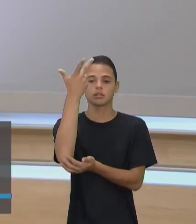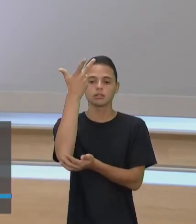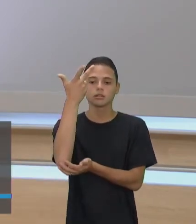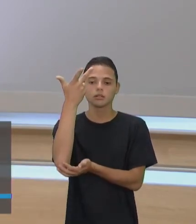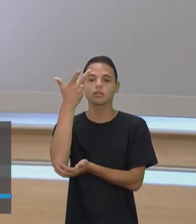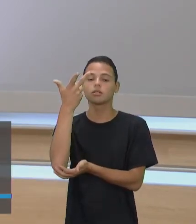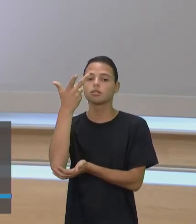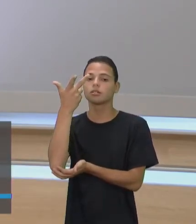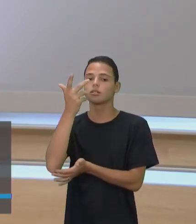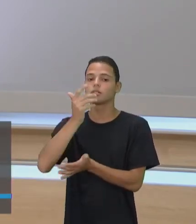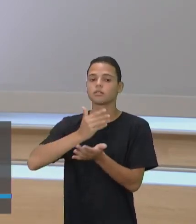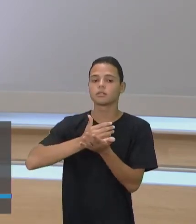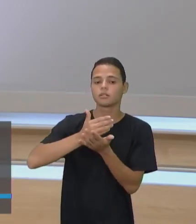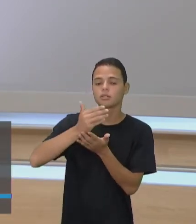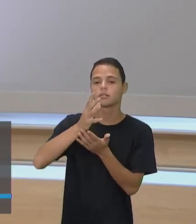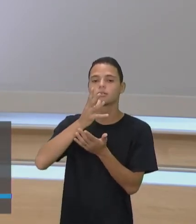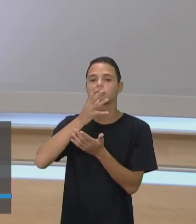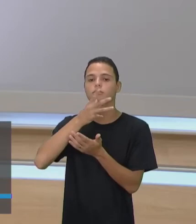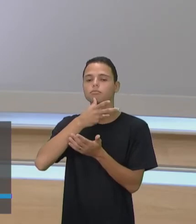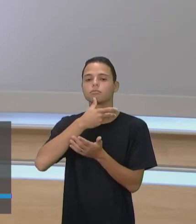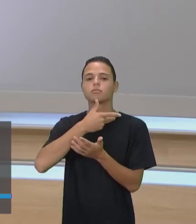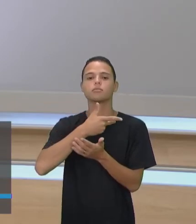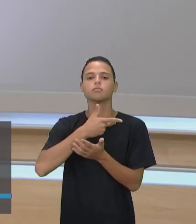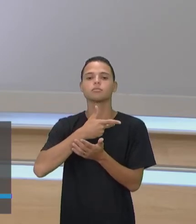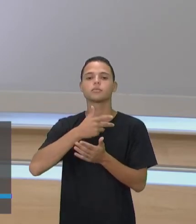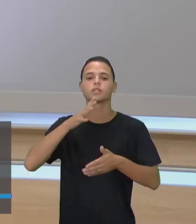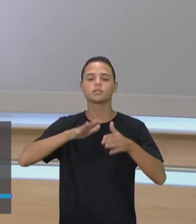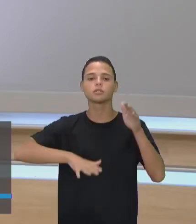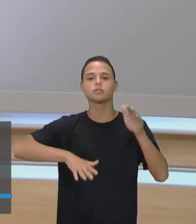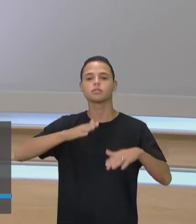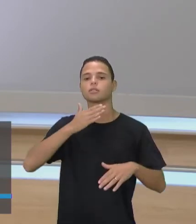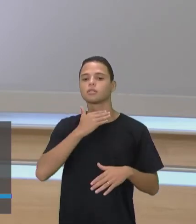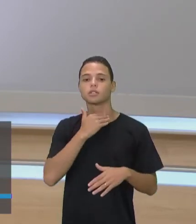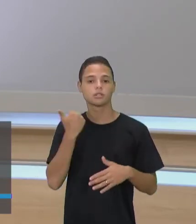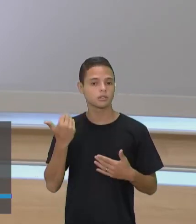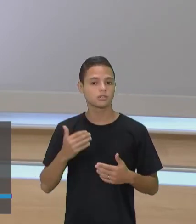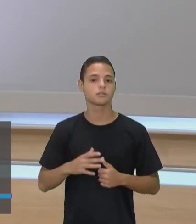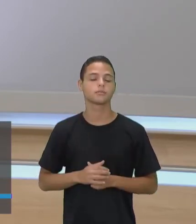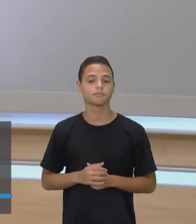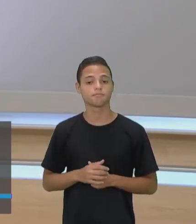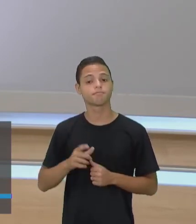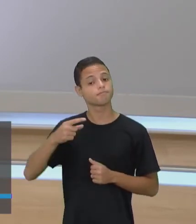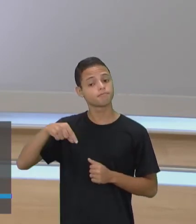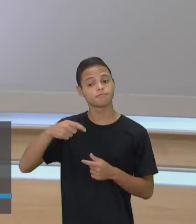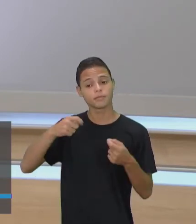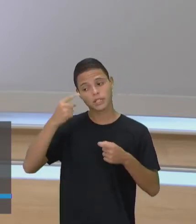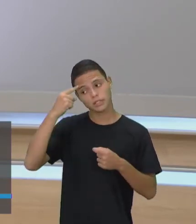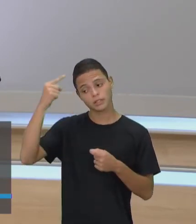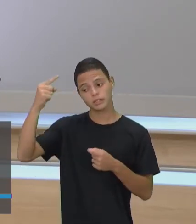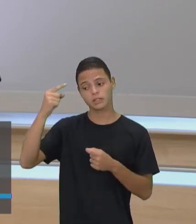dizer, é um mês de atraso. Ou, muitas vezes, essa planta já morreu. Então, a gente tem que pensar nesses